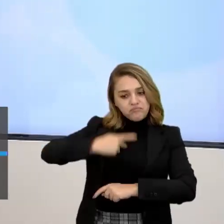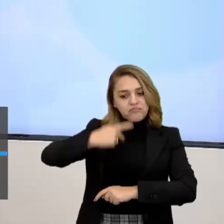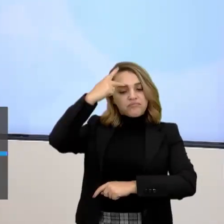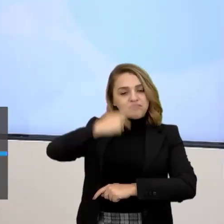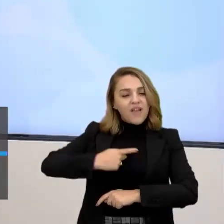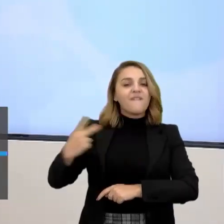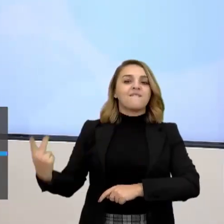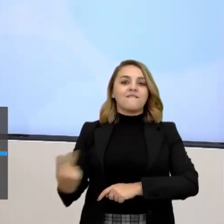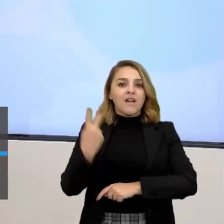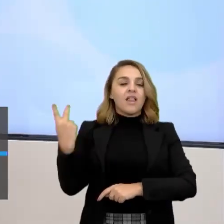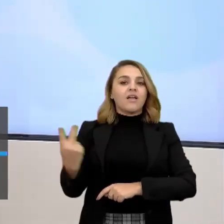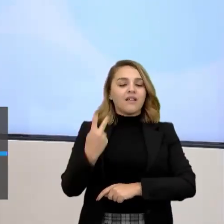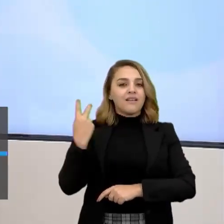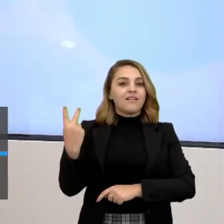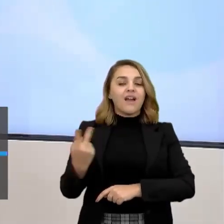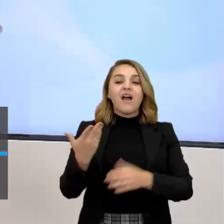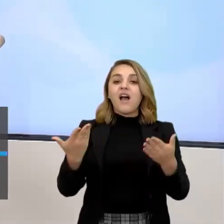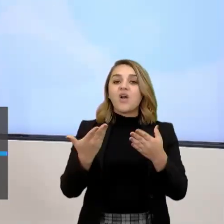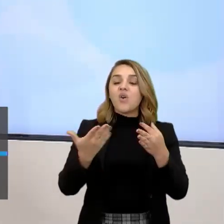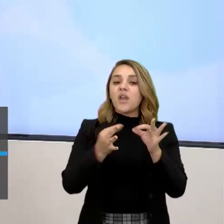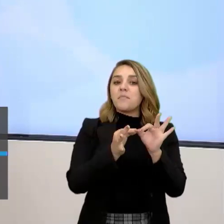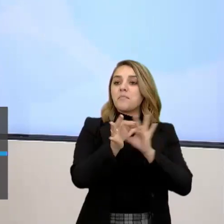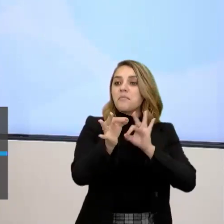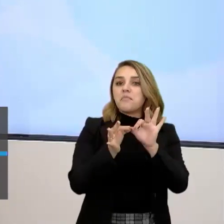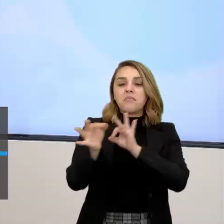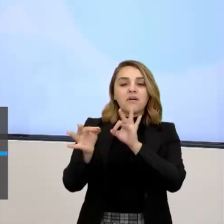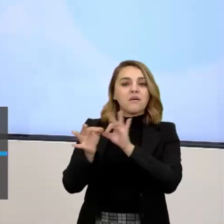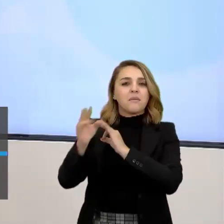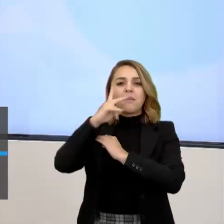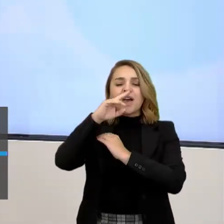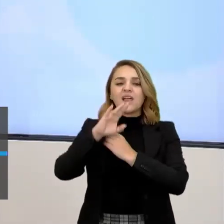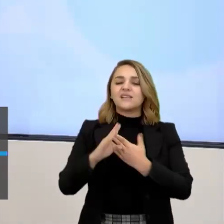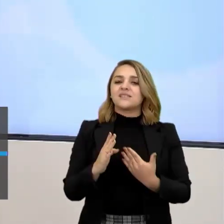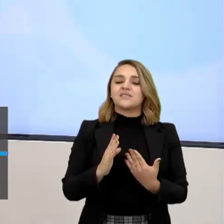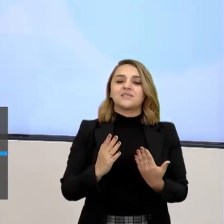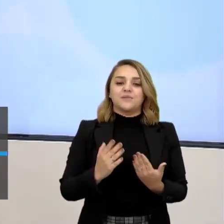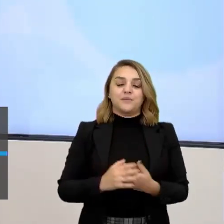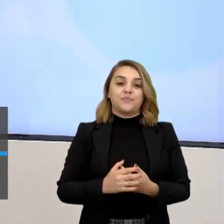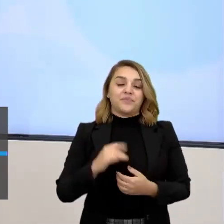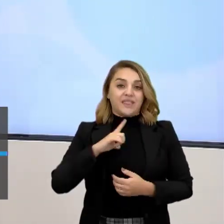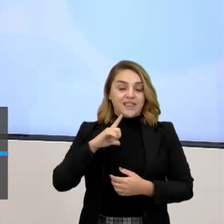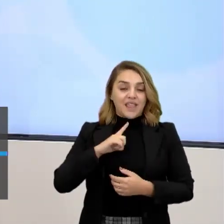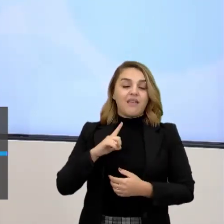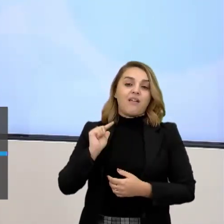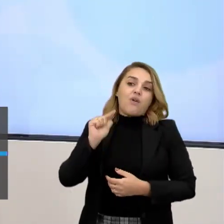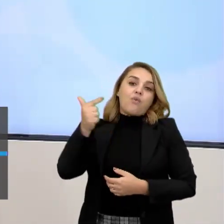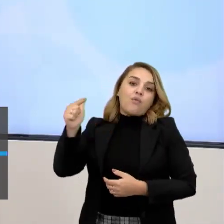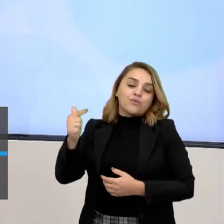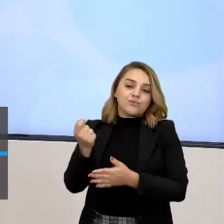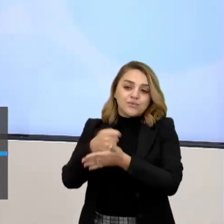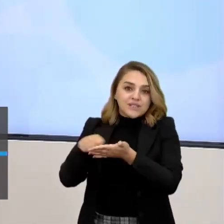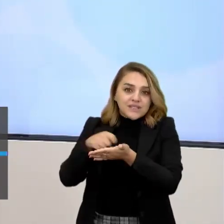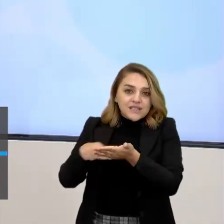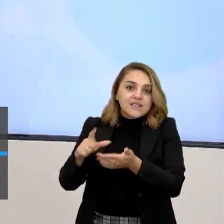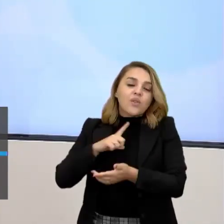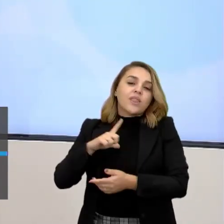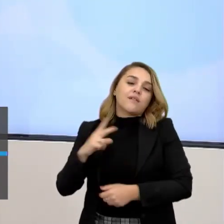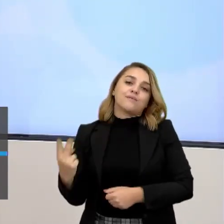eu, que aí começaram a se distanciar um do outro. Enquanto você tem lá um escritor que valoriza muito